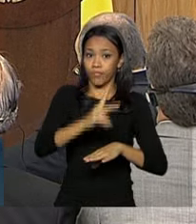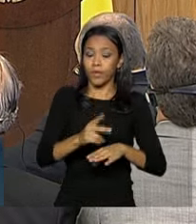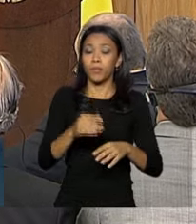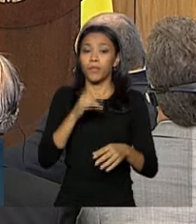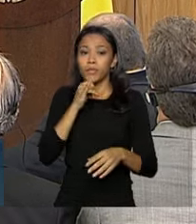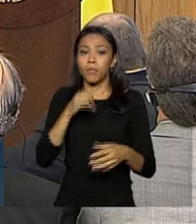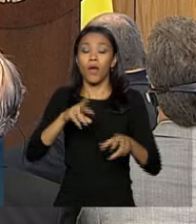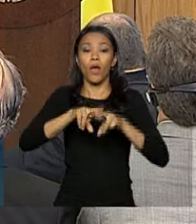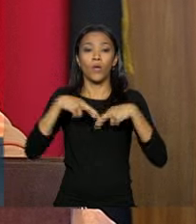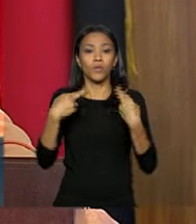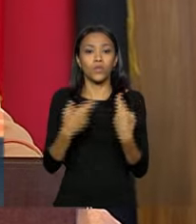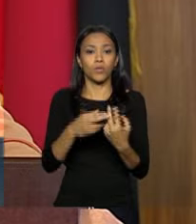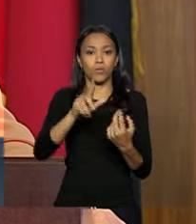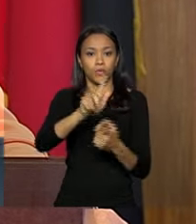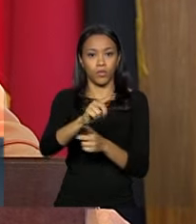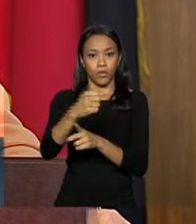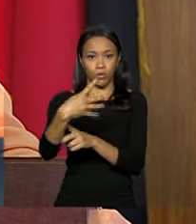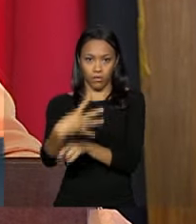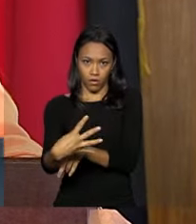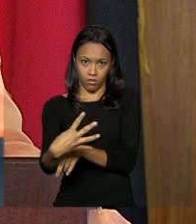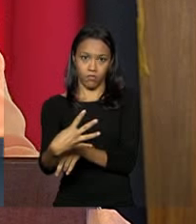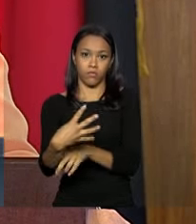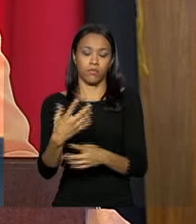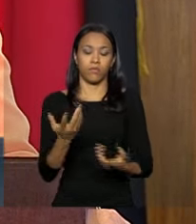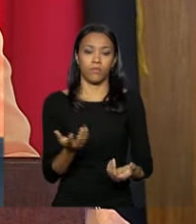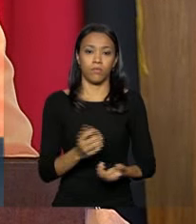G4, também a área